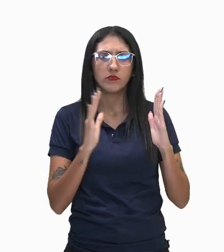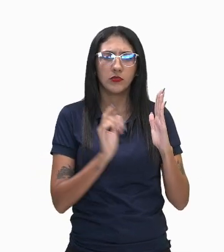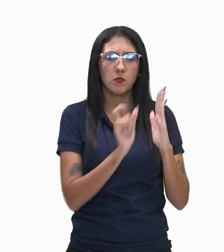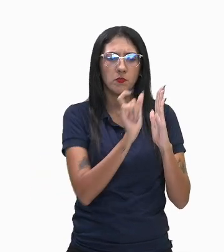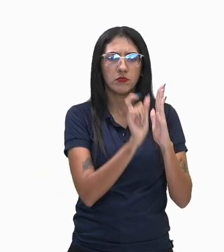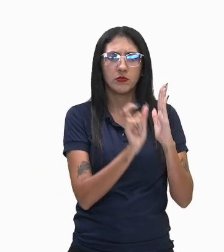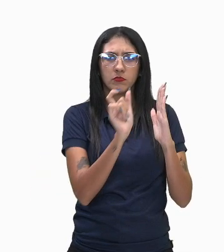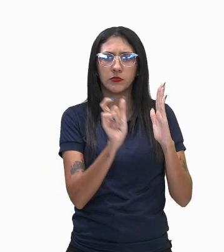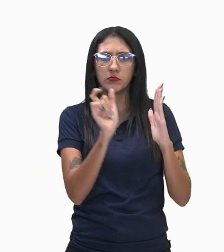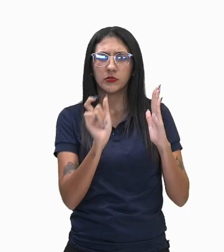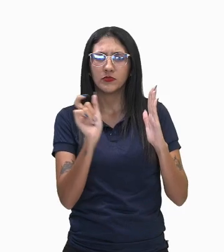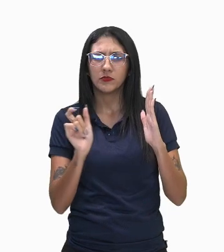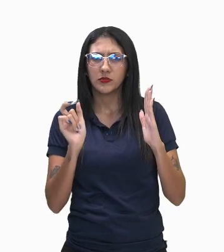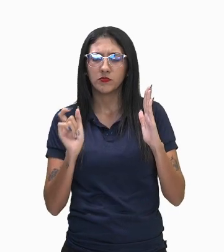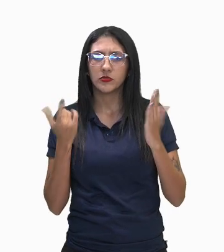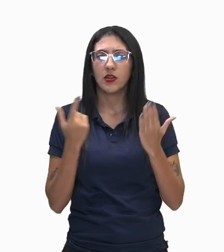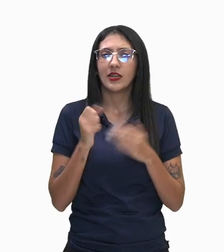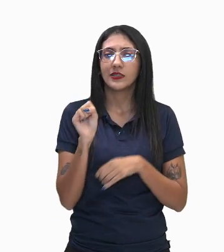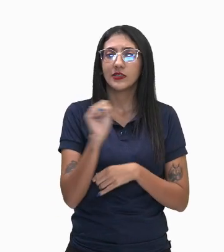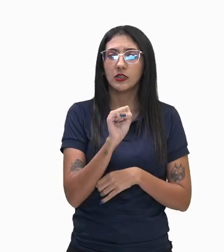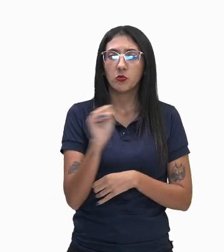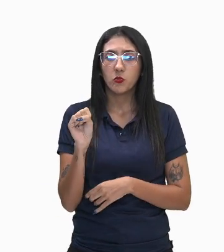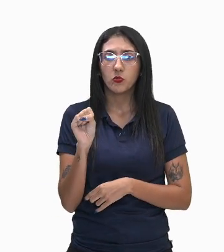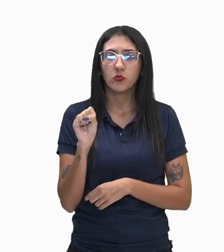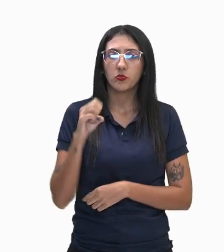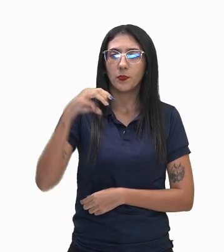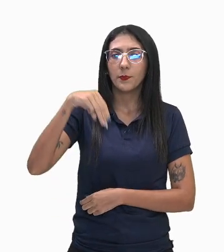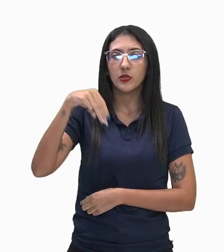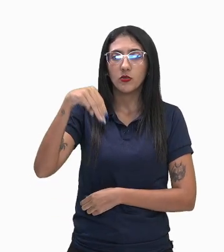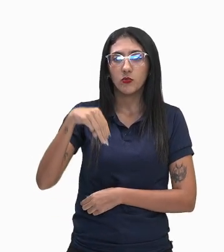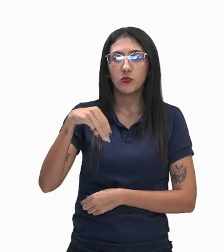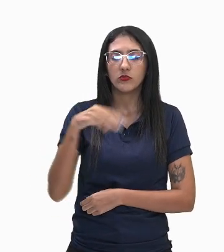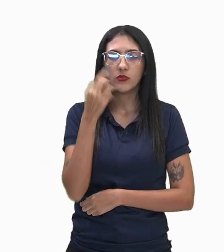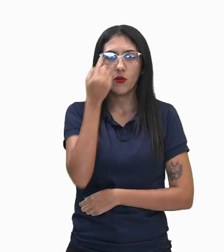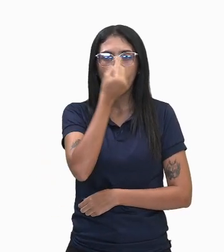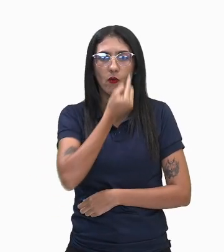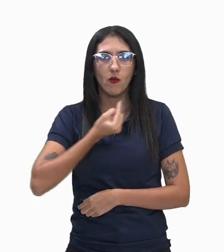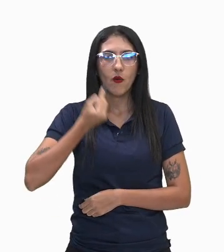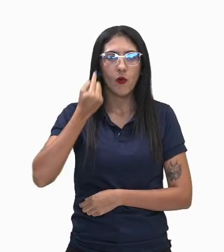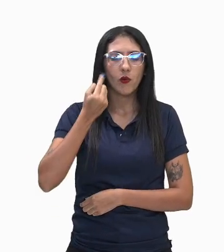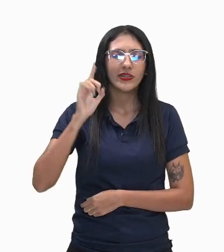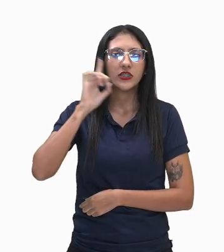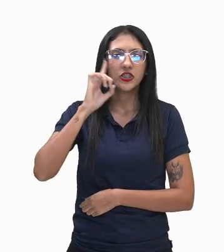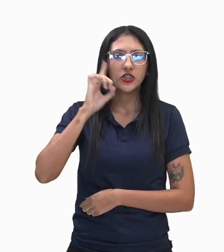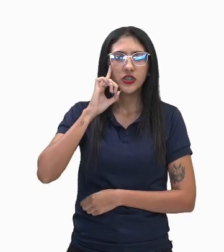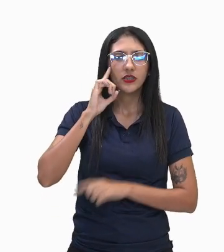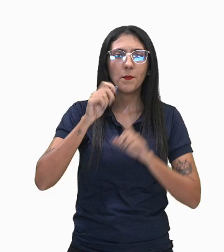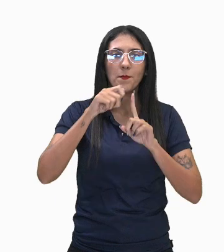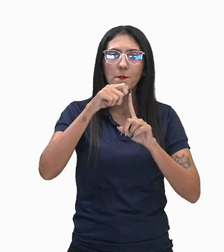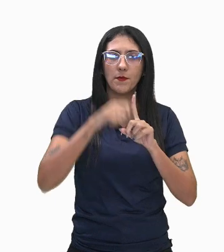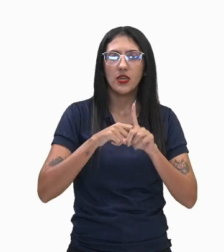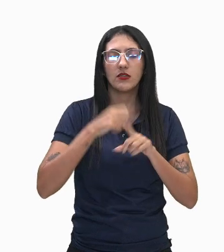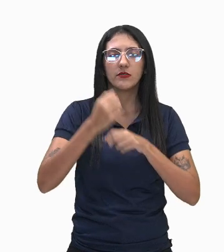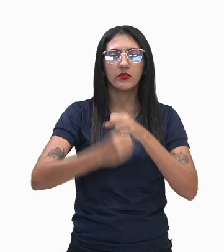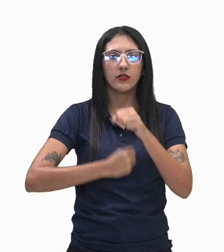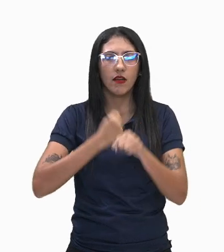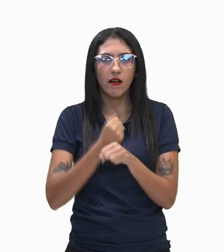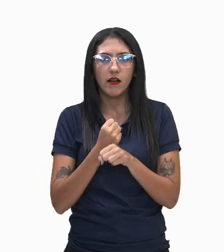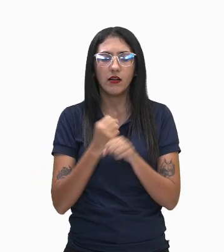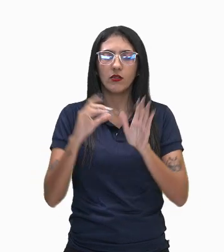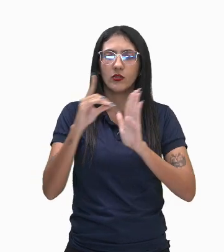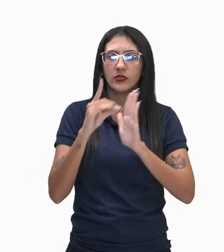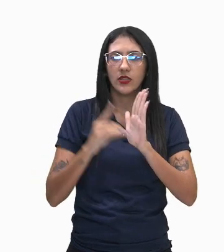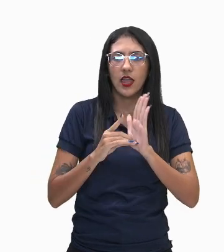de medida, como segundos, minutos, horas, dias, meses, anos,